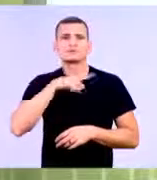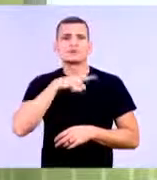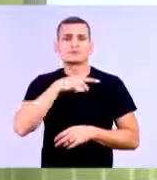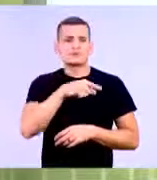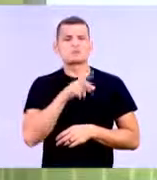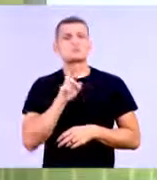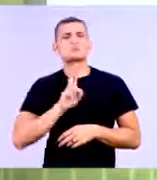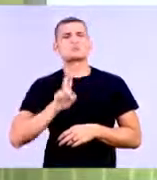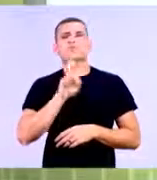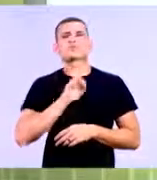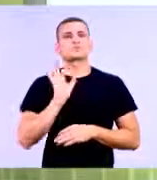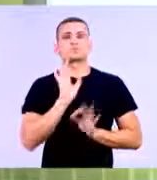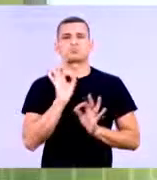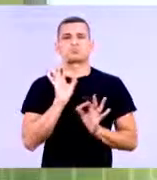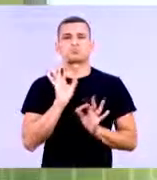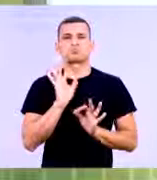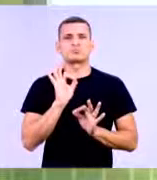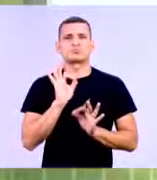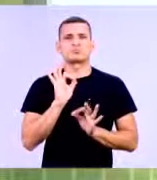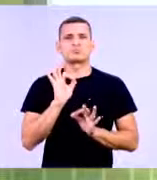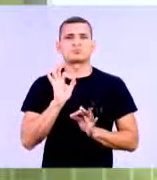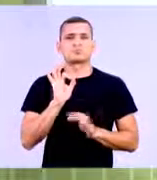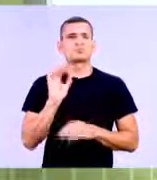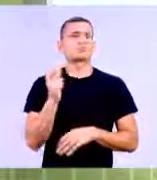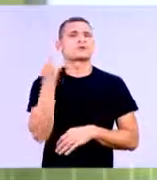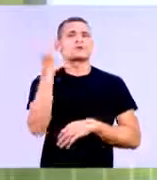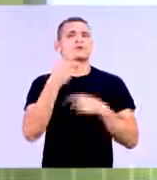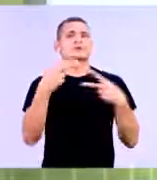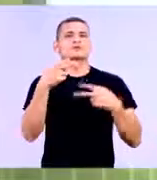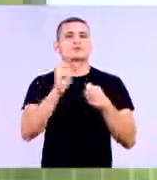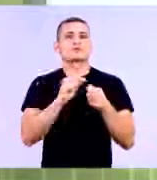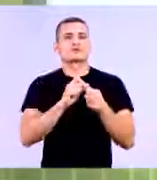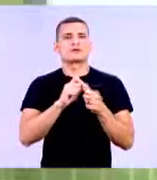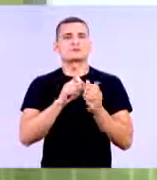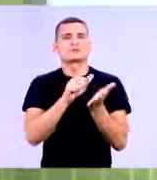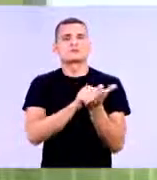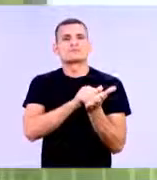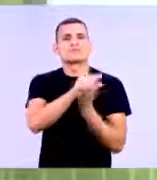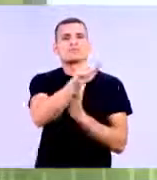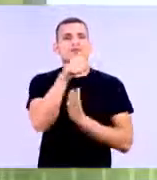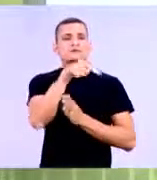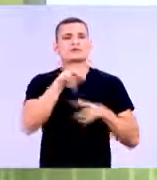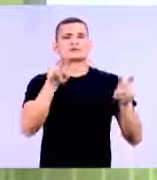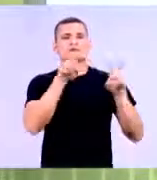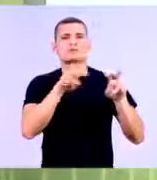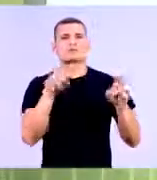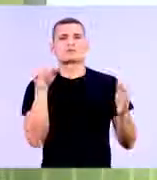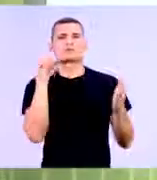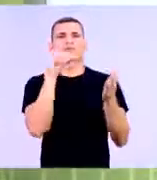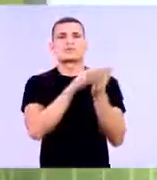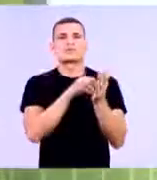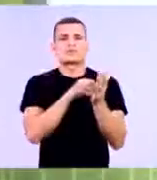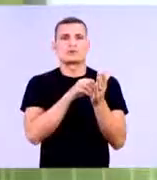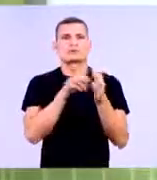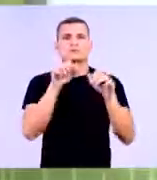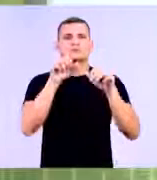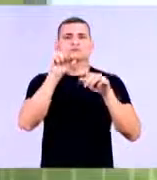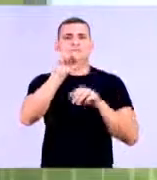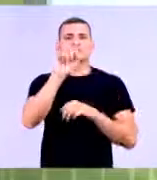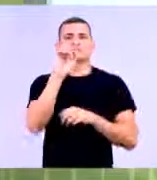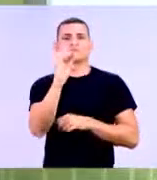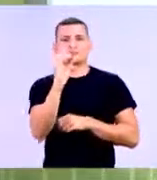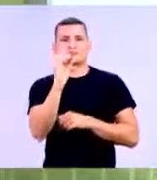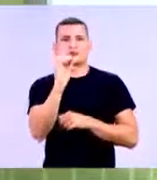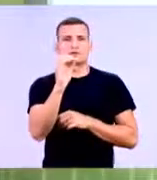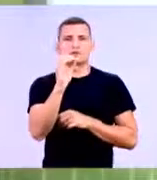usa. A primeira coisa que você pede é formata a minha máquina e coloca um sistema operacional